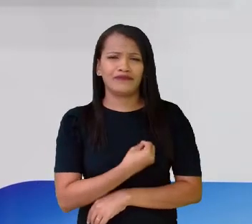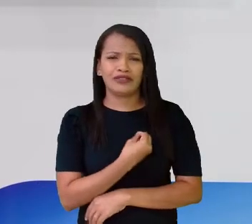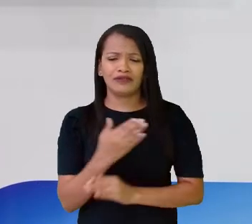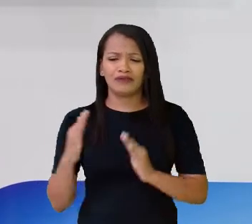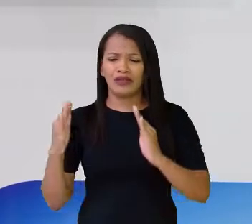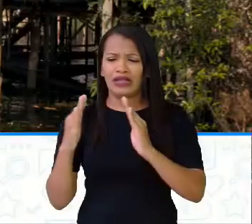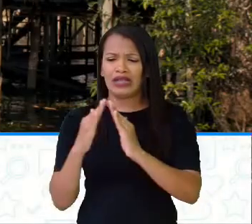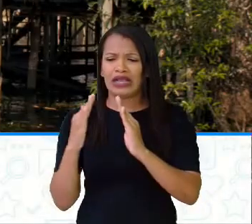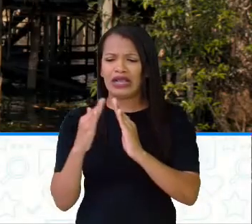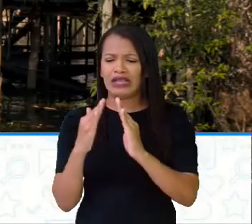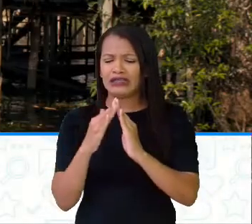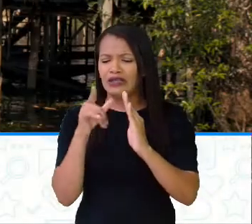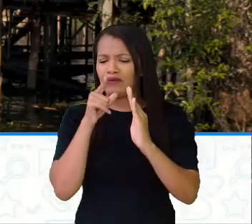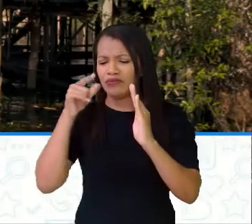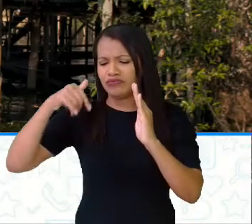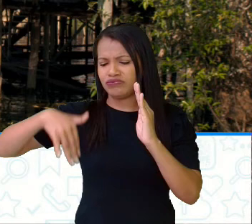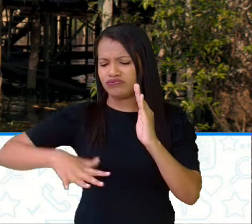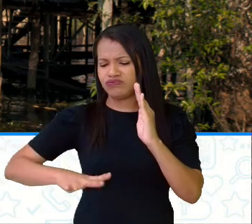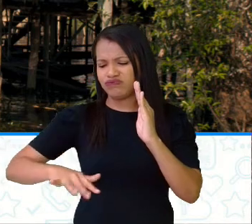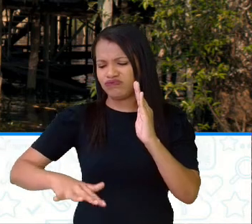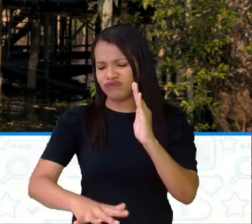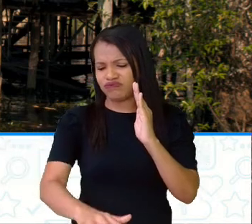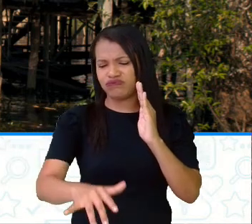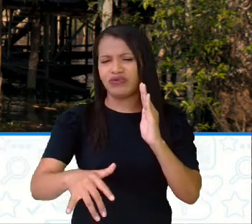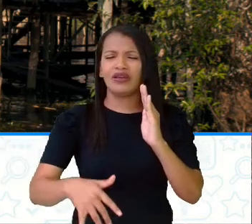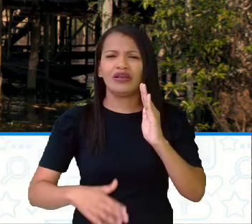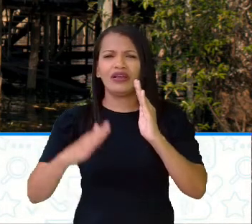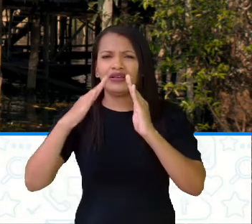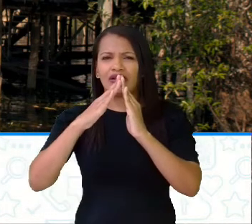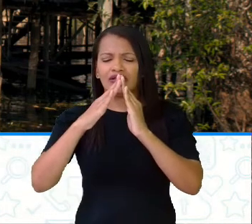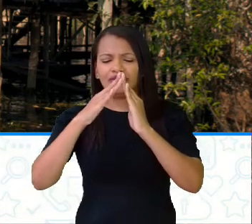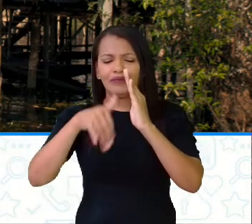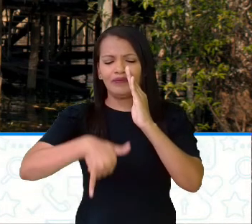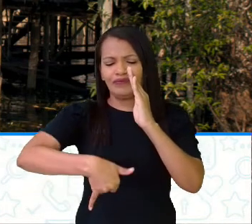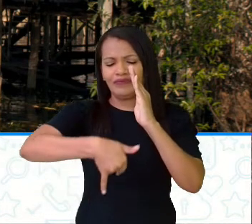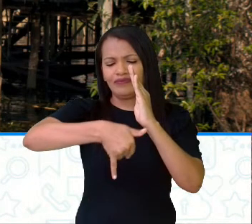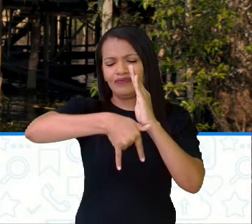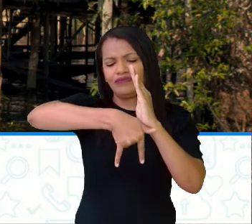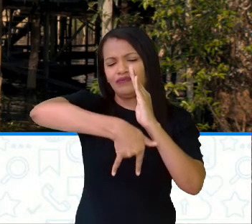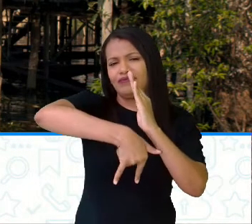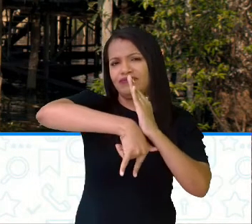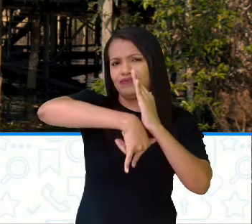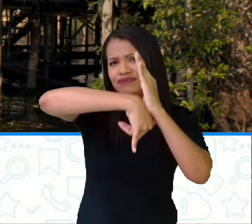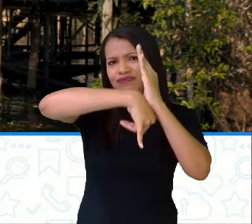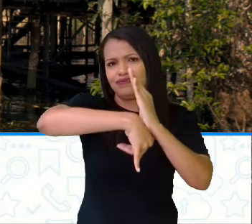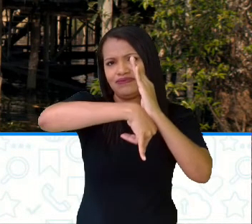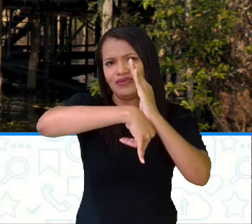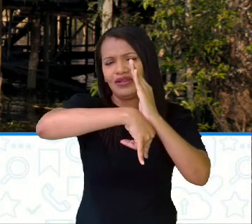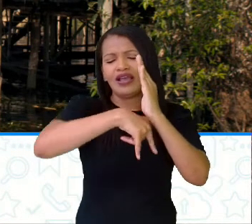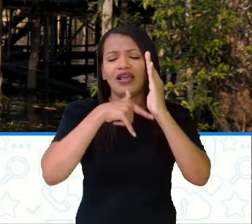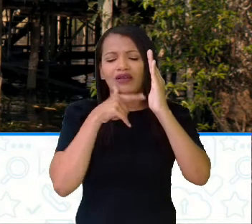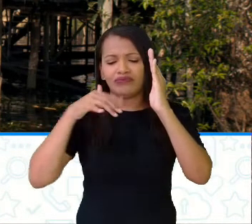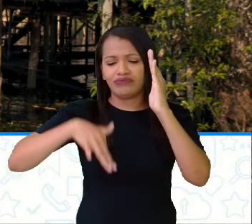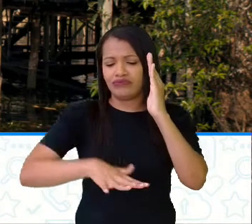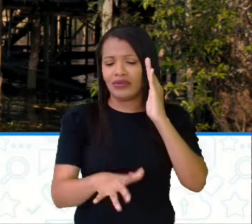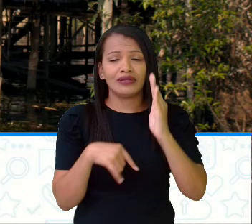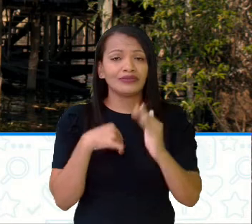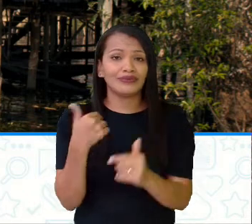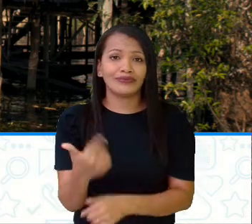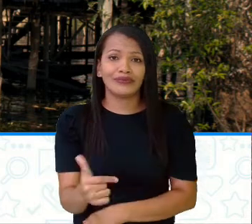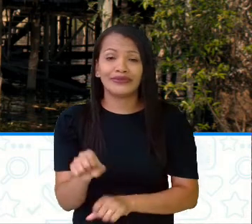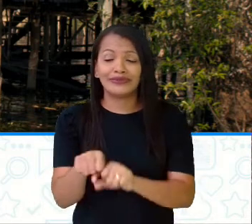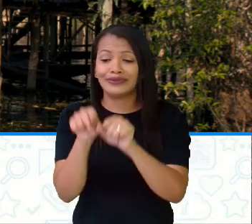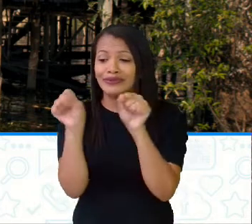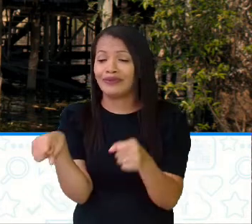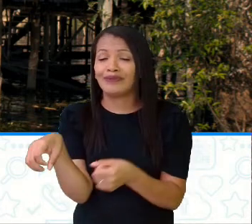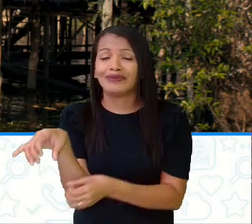ver muitos locais que têm casas ainda com palafitas, que não tem sistema de água, que não tem sistema de esgoto, que não tem